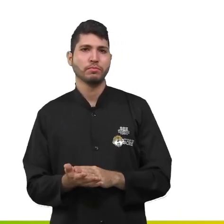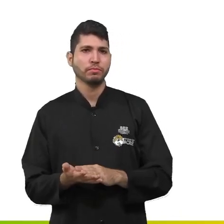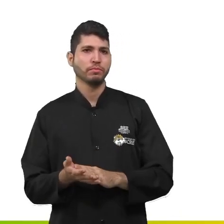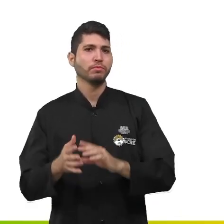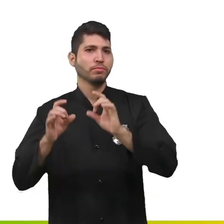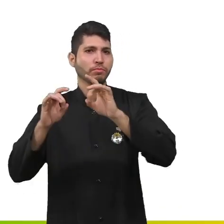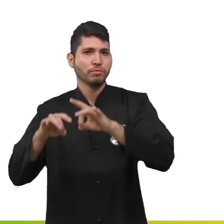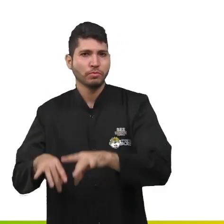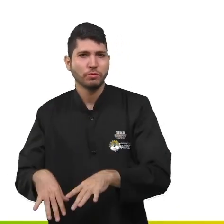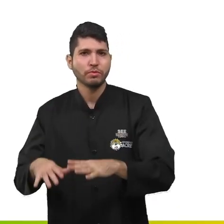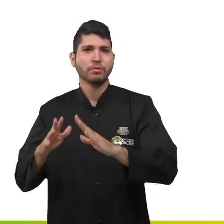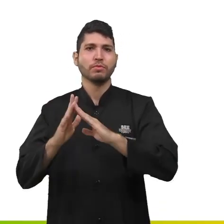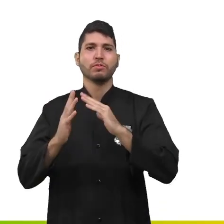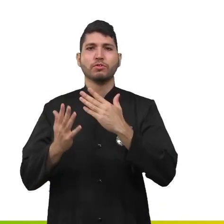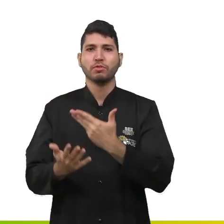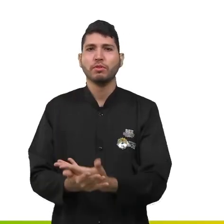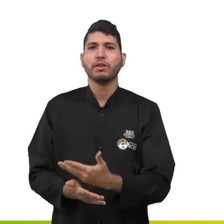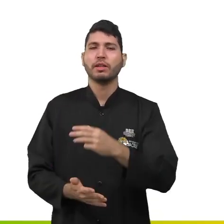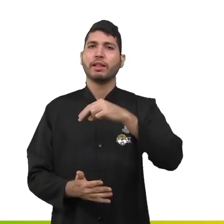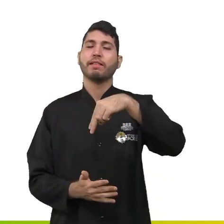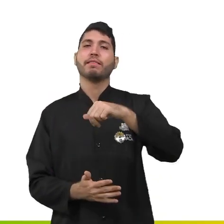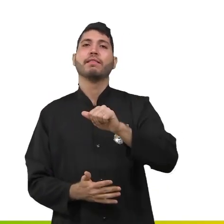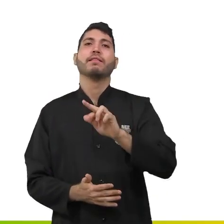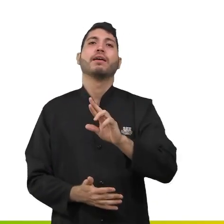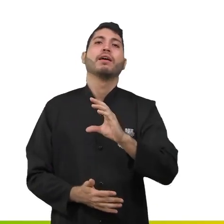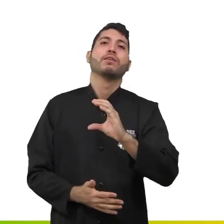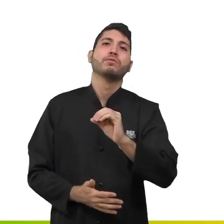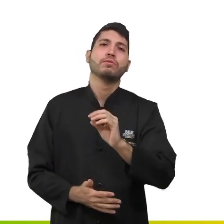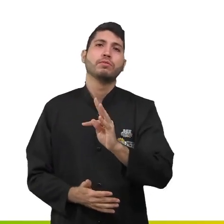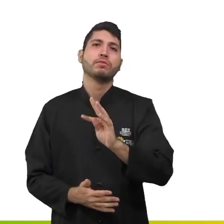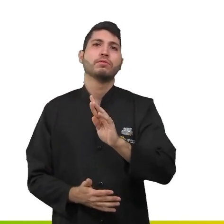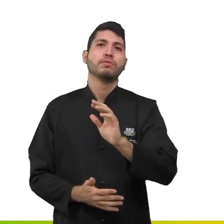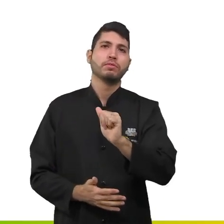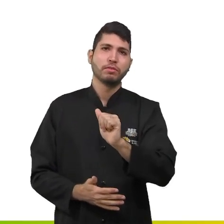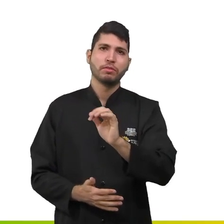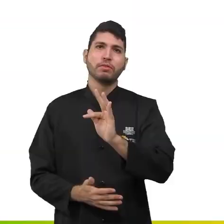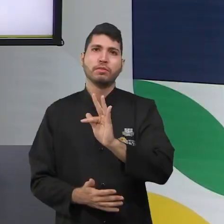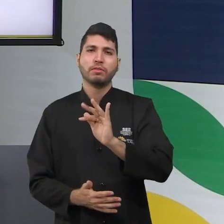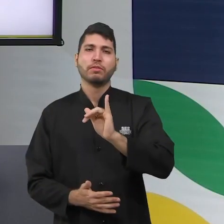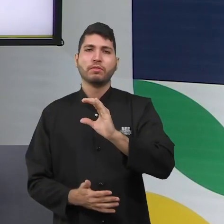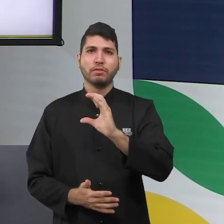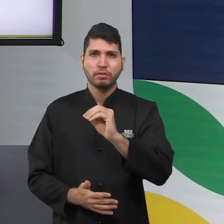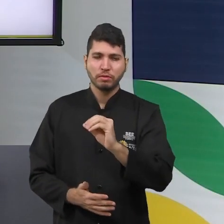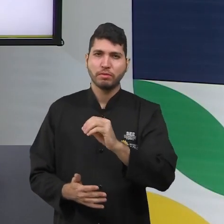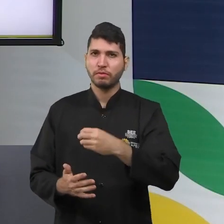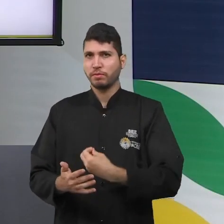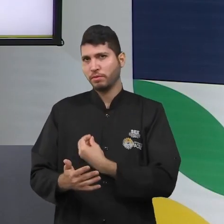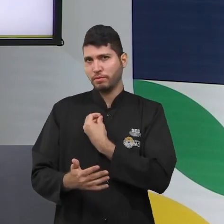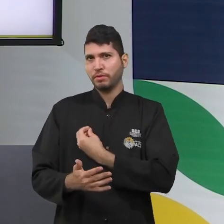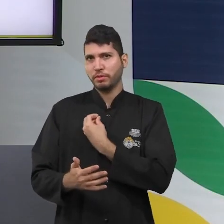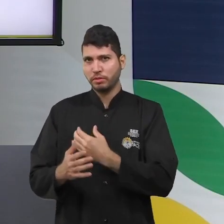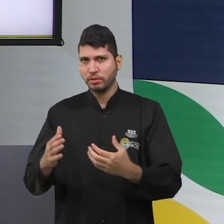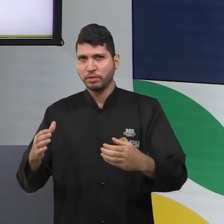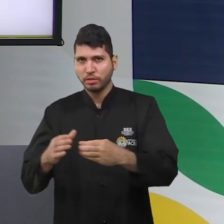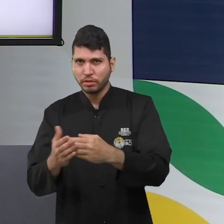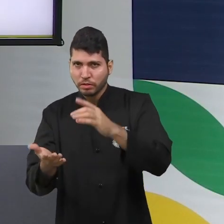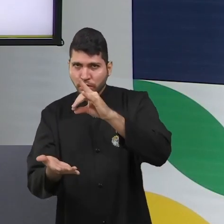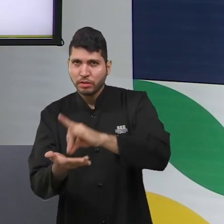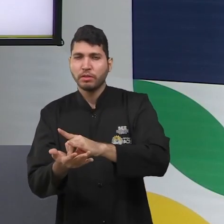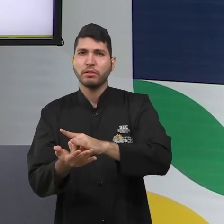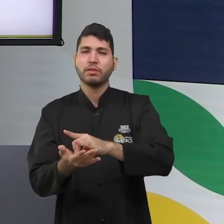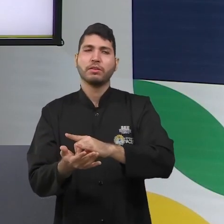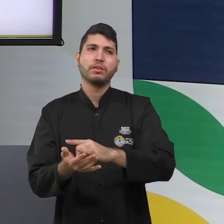abordar situações que são vivências daquela comunidade, vivências essas que eles devem